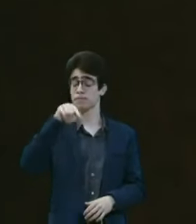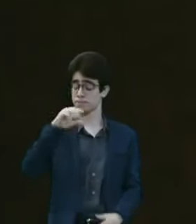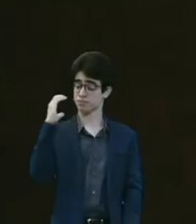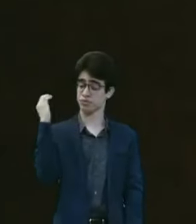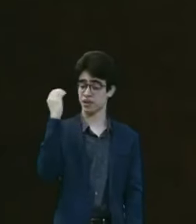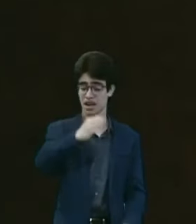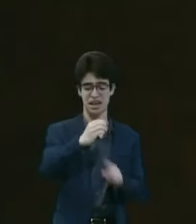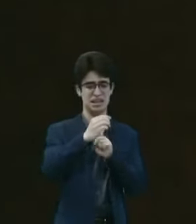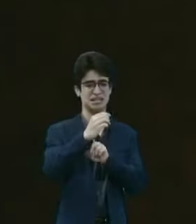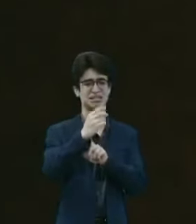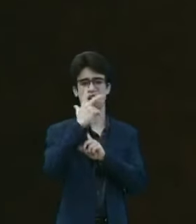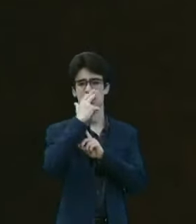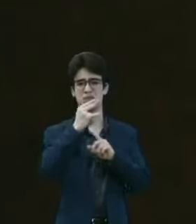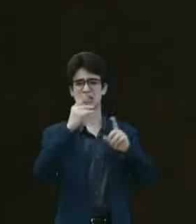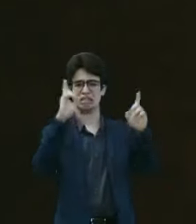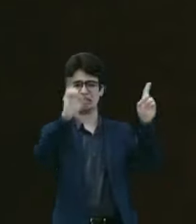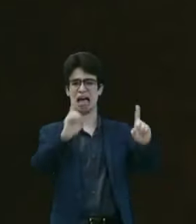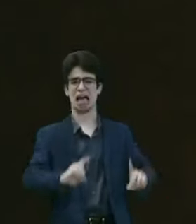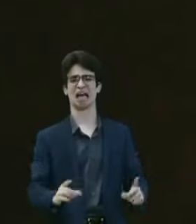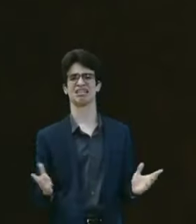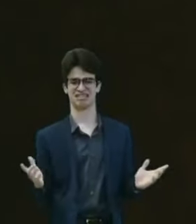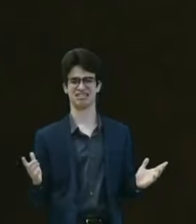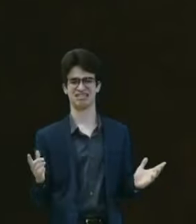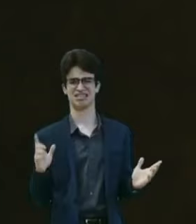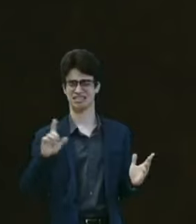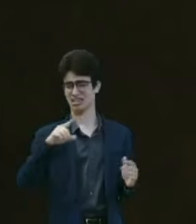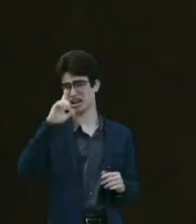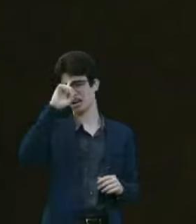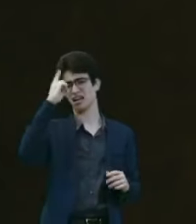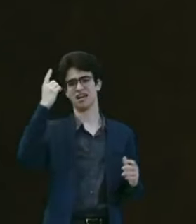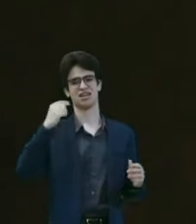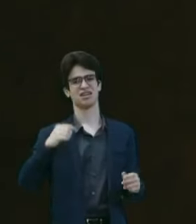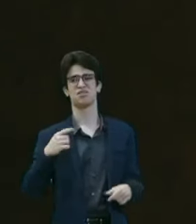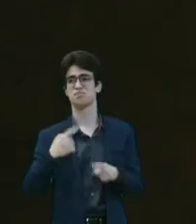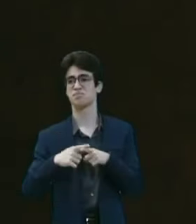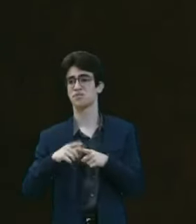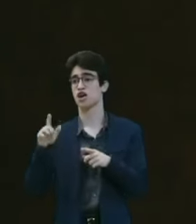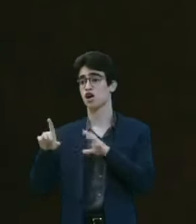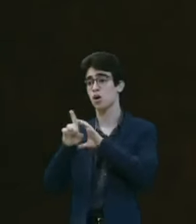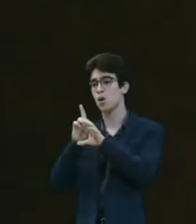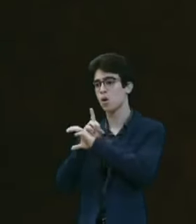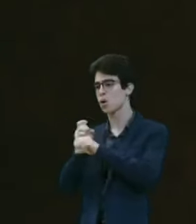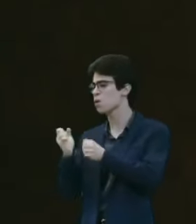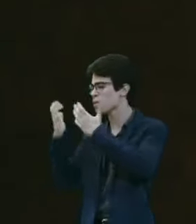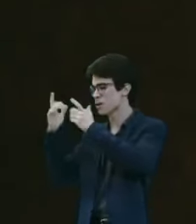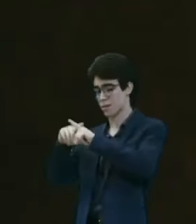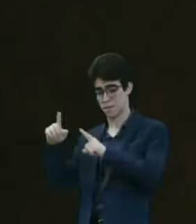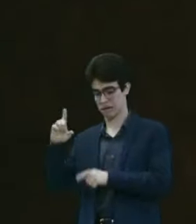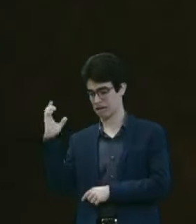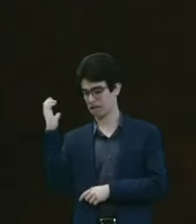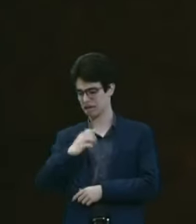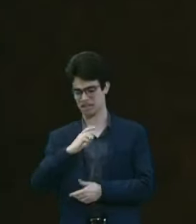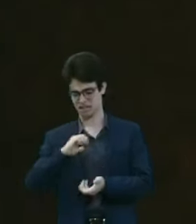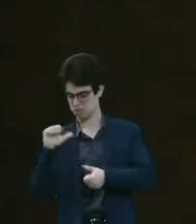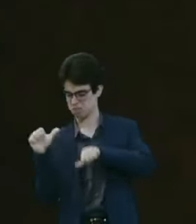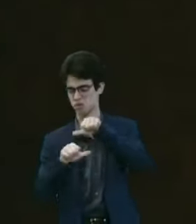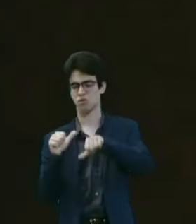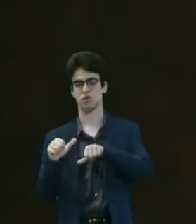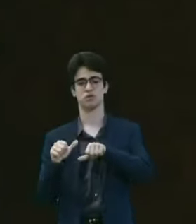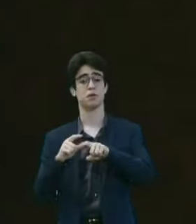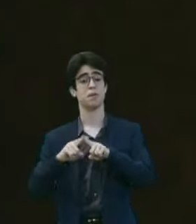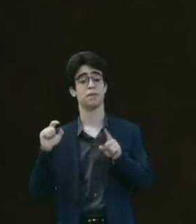religiões. Ele deforma o projeto do culto. Mas ele não faz só isso. A queda de